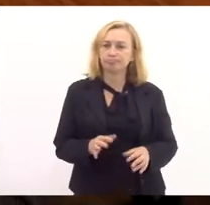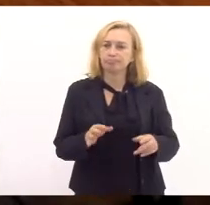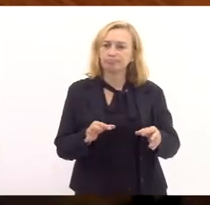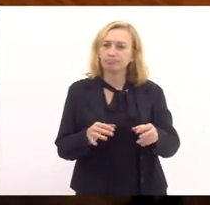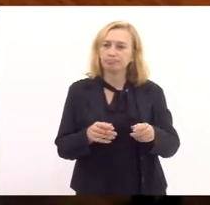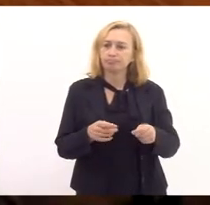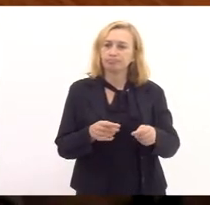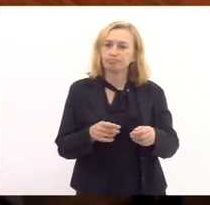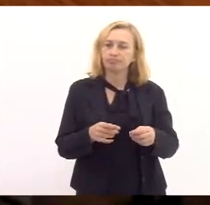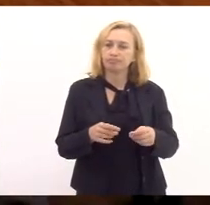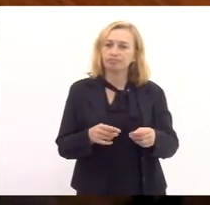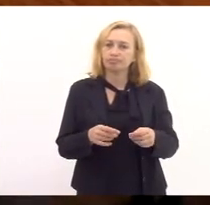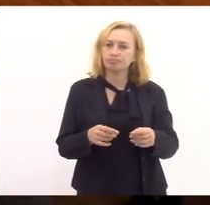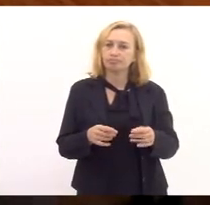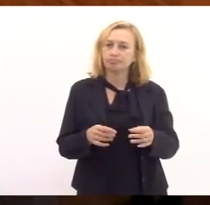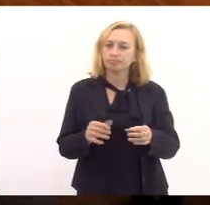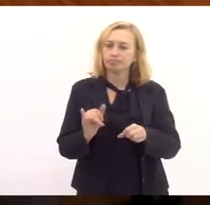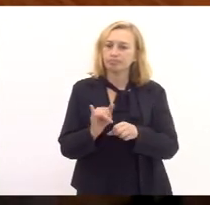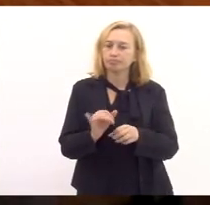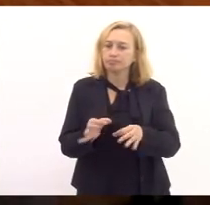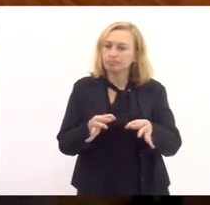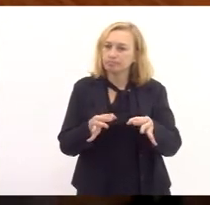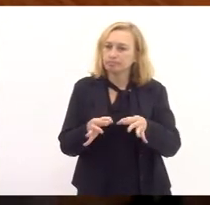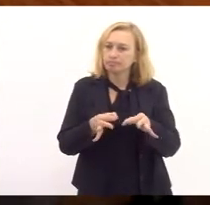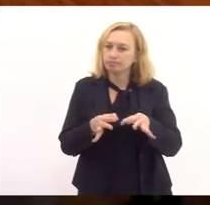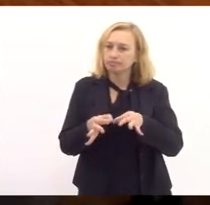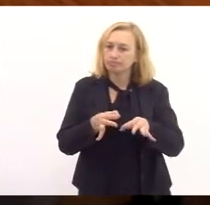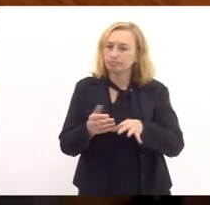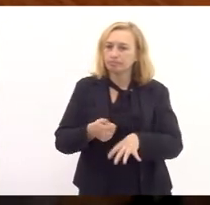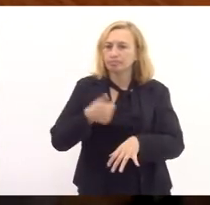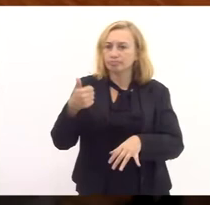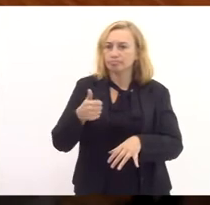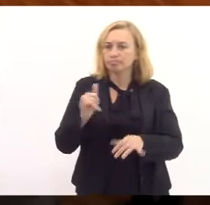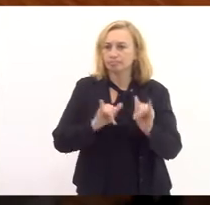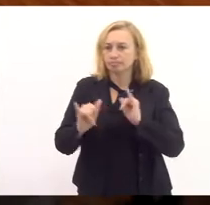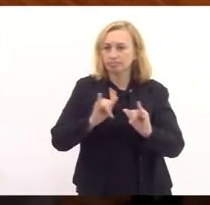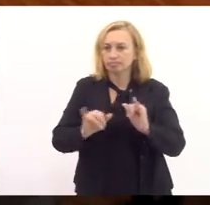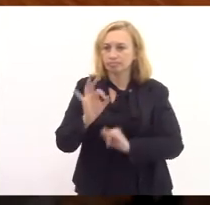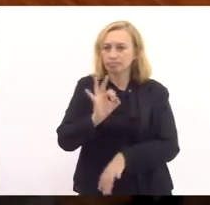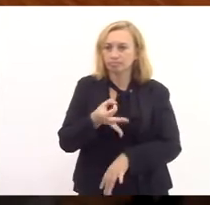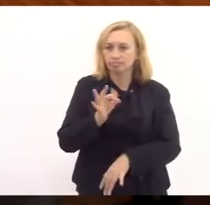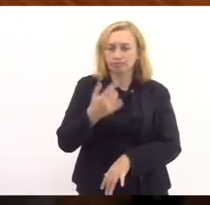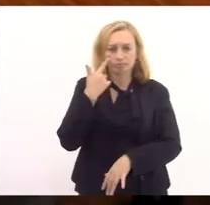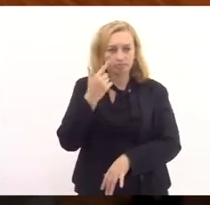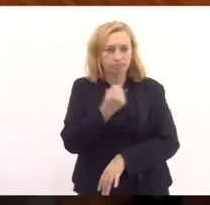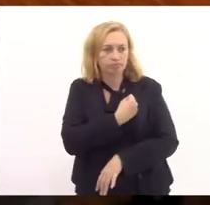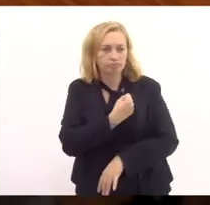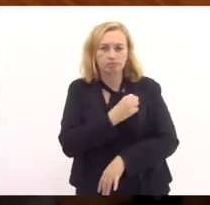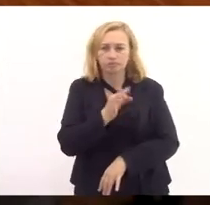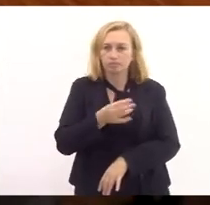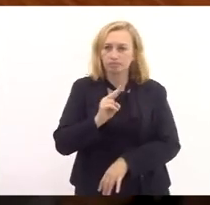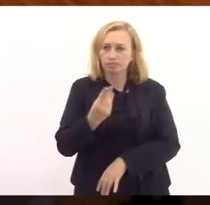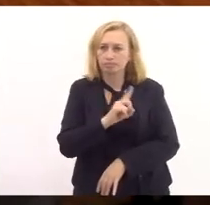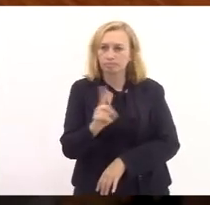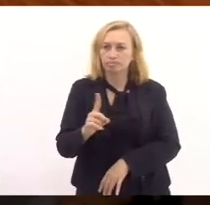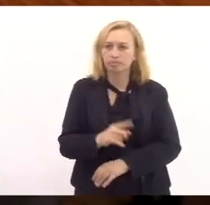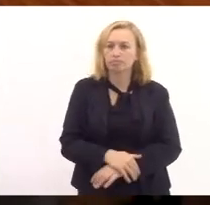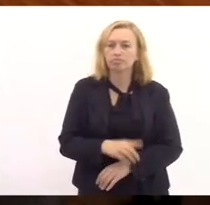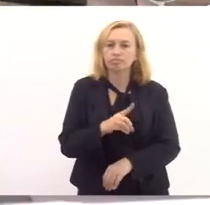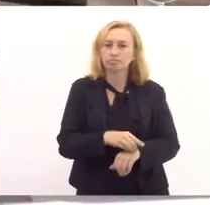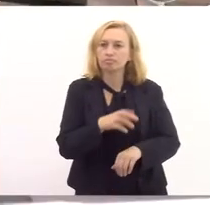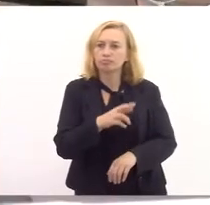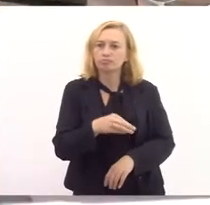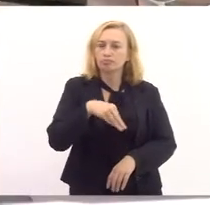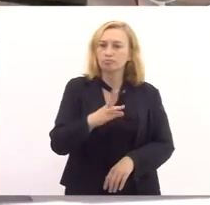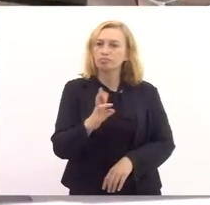a informação para saber se os números são compatíveis ou não. A gente está atento ao que está sendo Murilo, feito. Dr. Murilo, isso aí, eu pedi